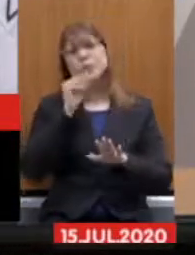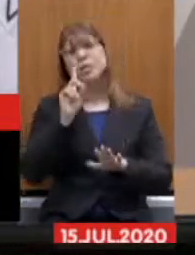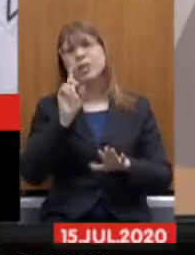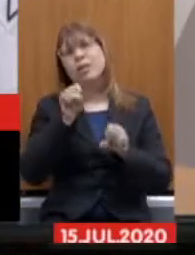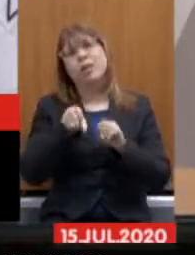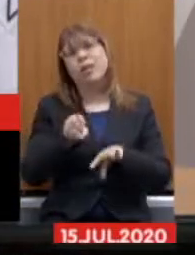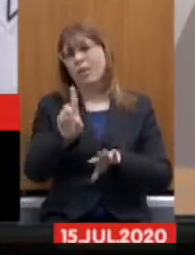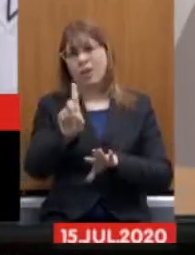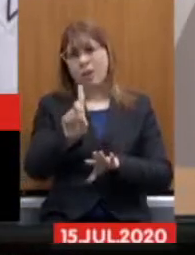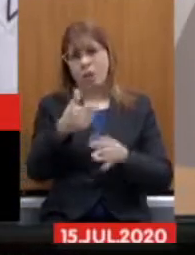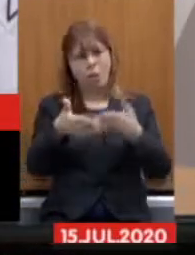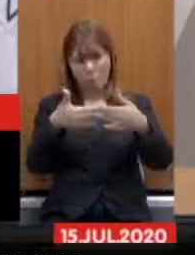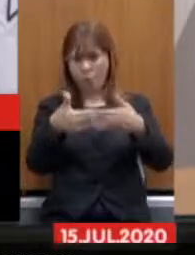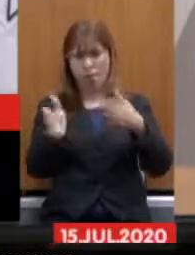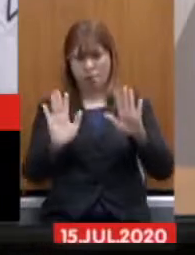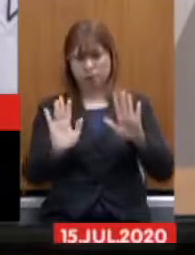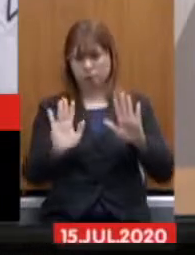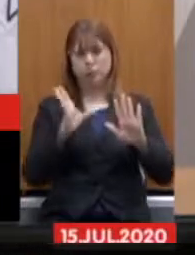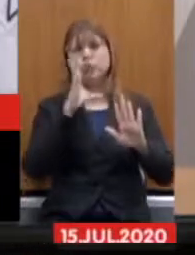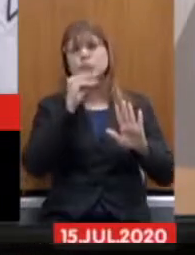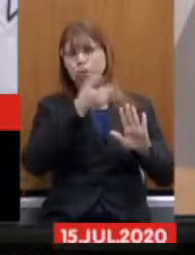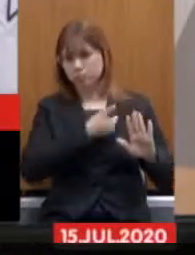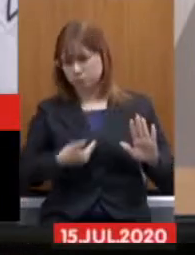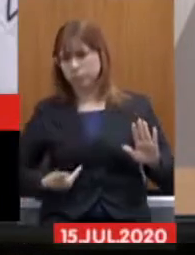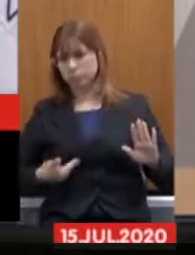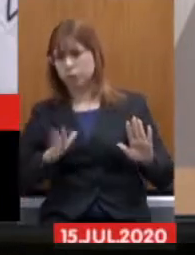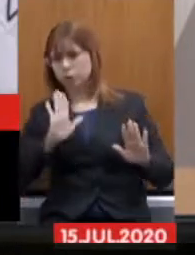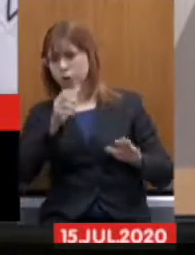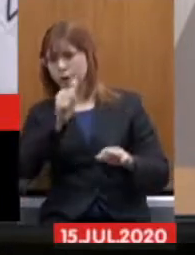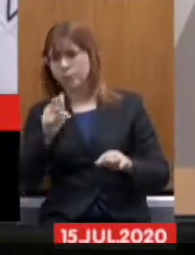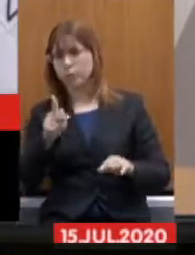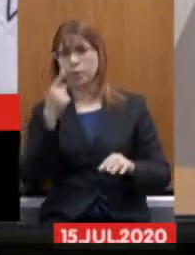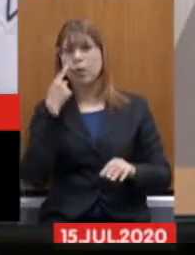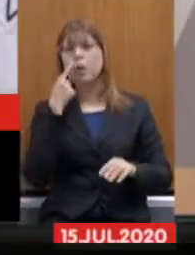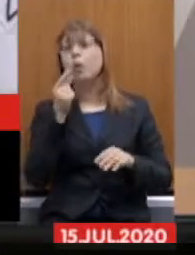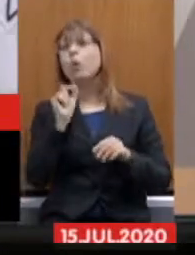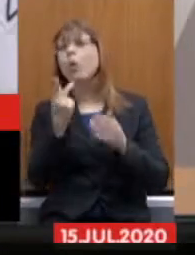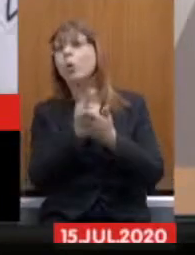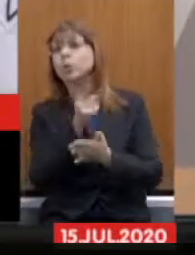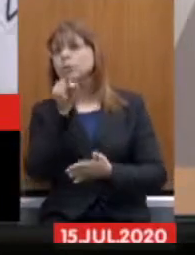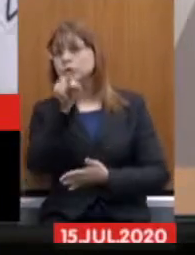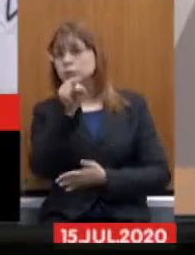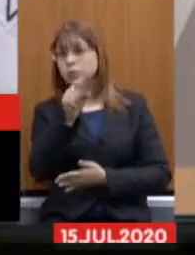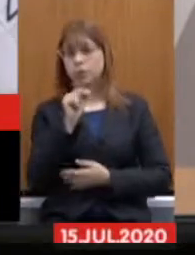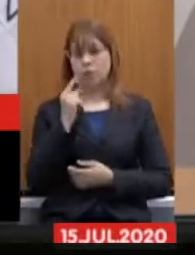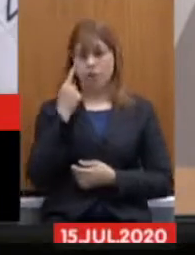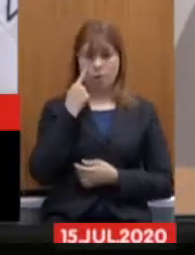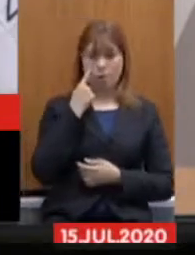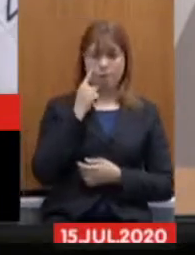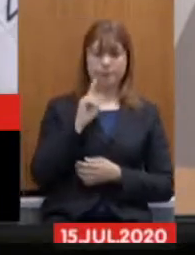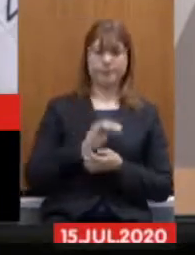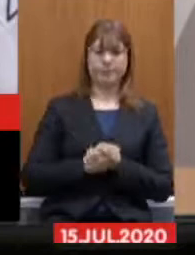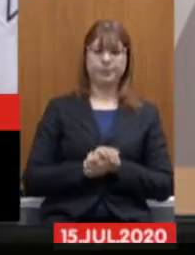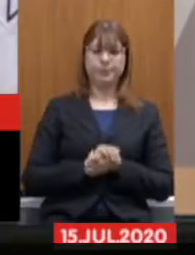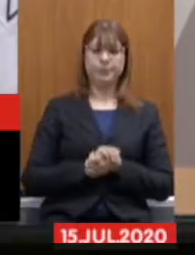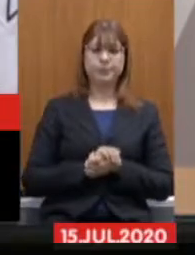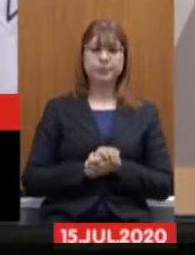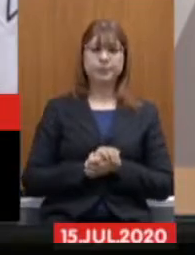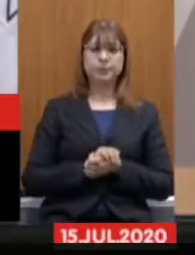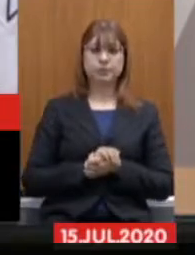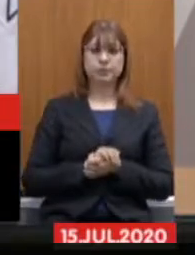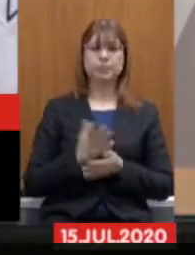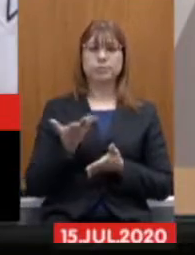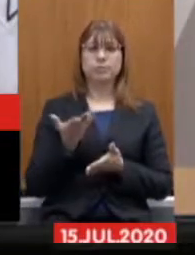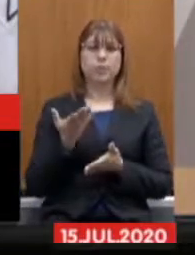trabalhador em educação não quer trabalhador do estado que já está aposentado você terá e para baixo do que